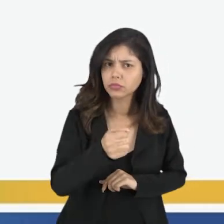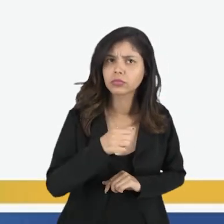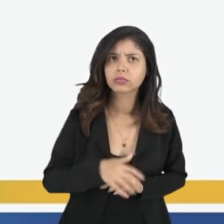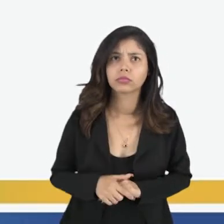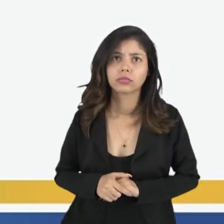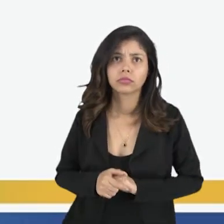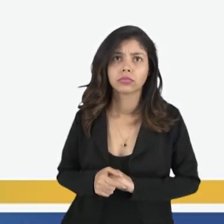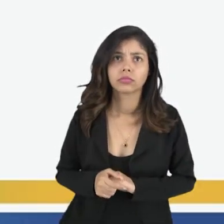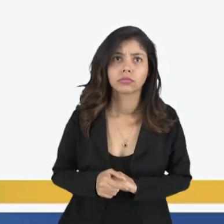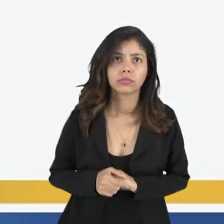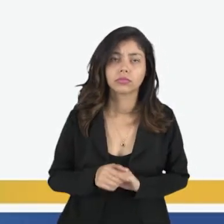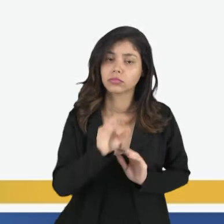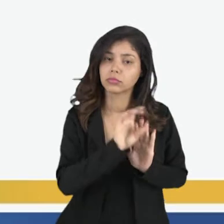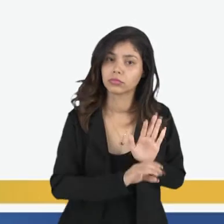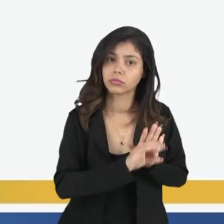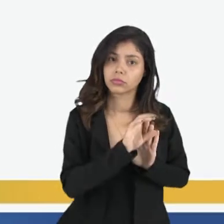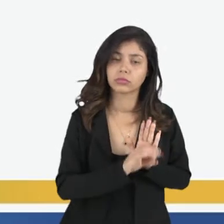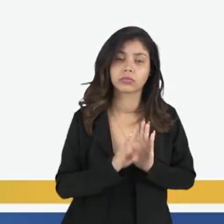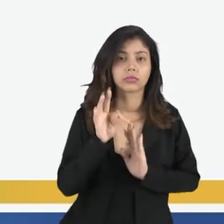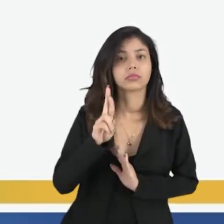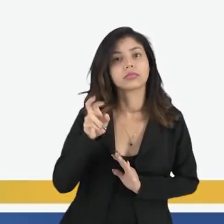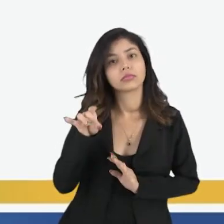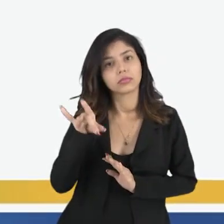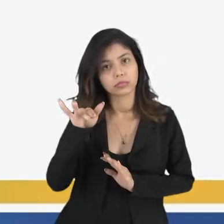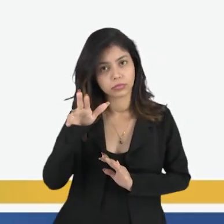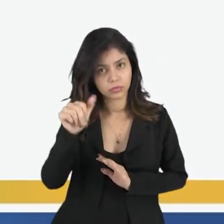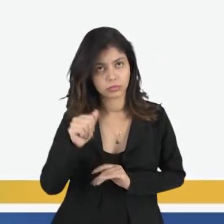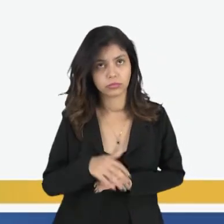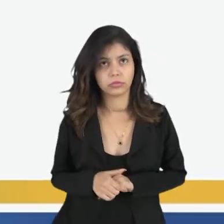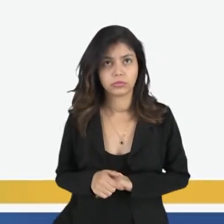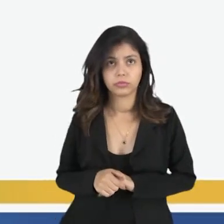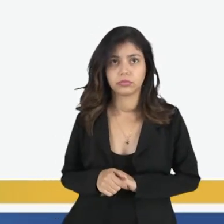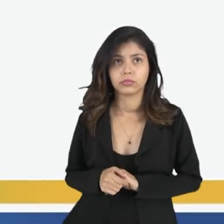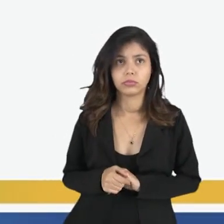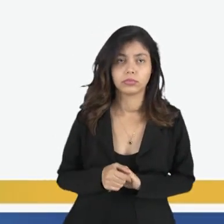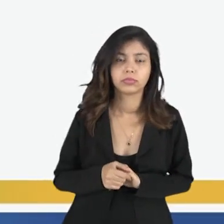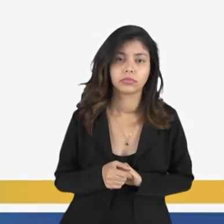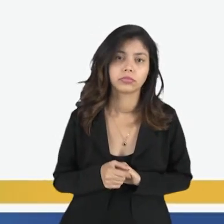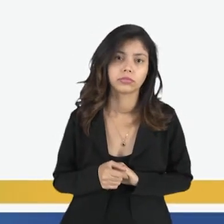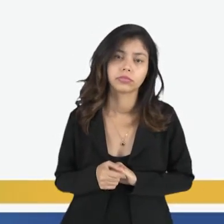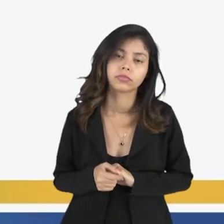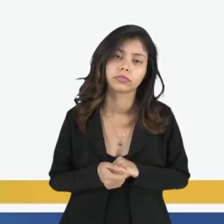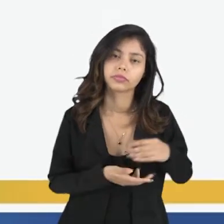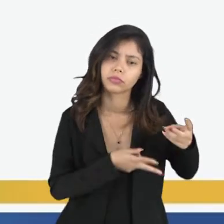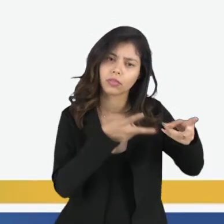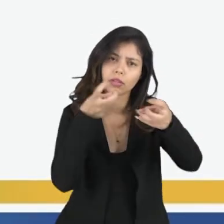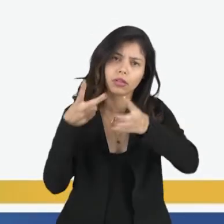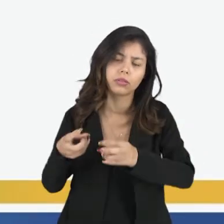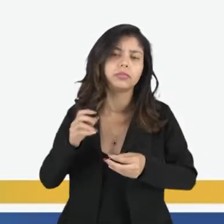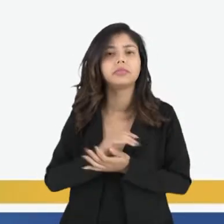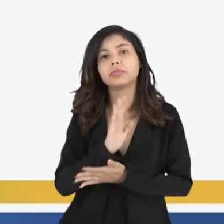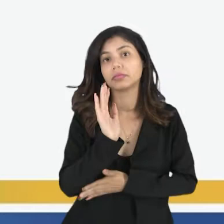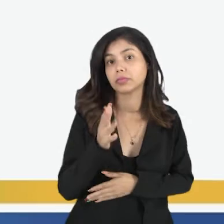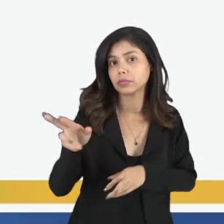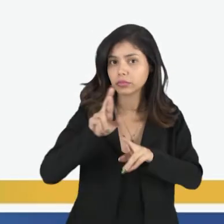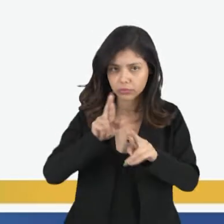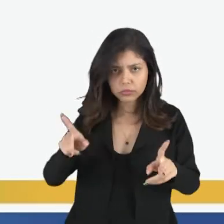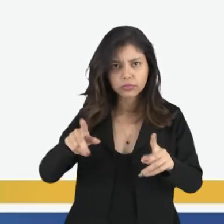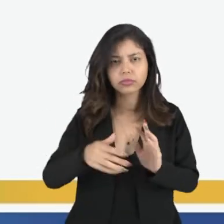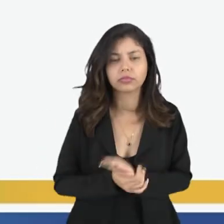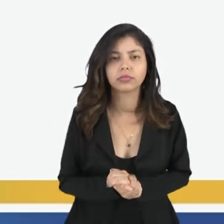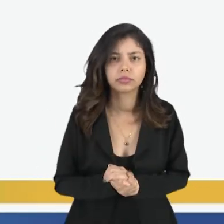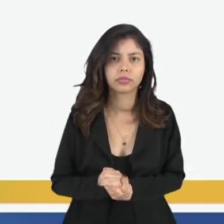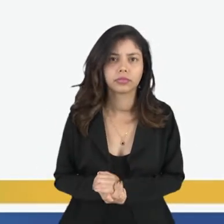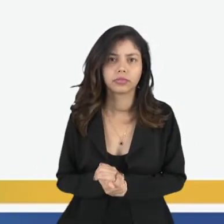fortemente os conceitos da termodinâmica. E aí vocês vão perceber que existe já a